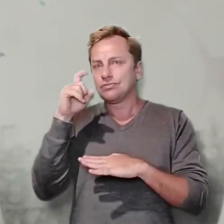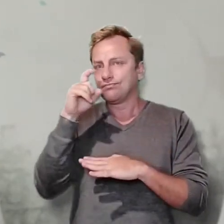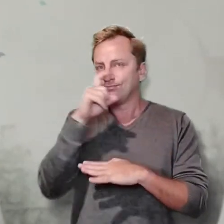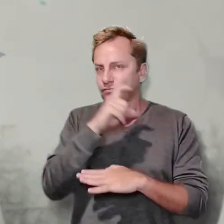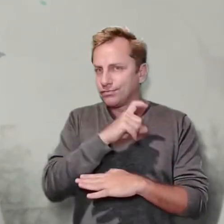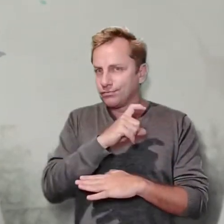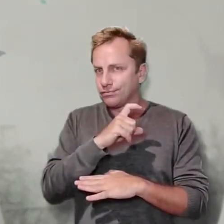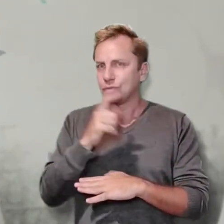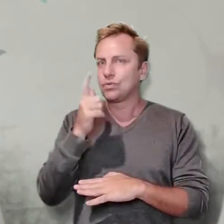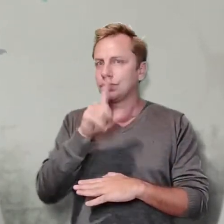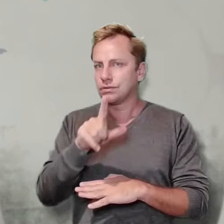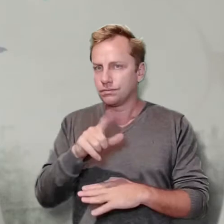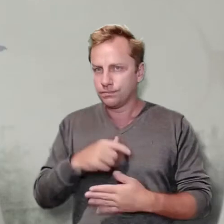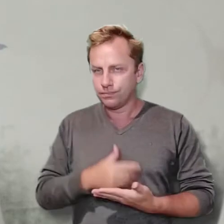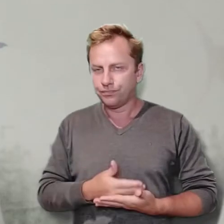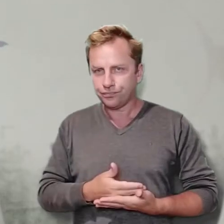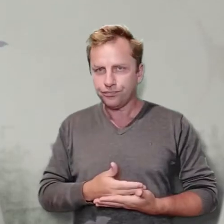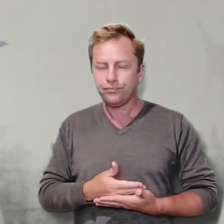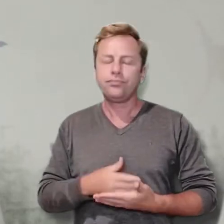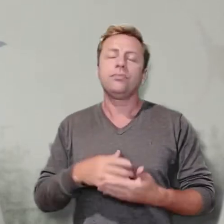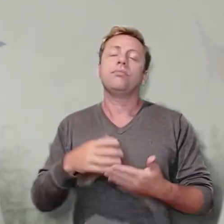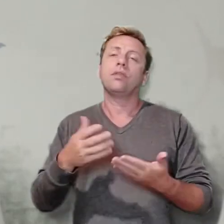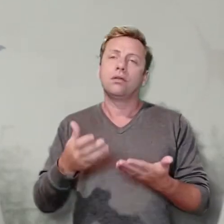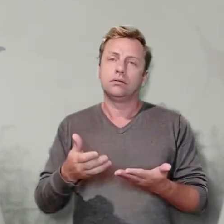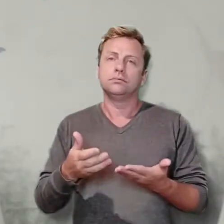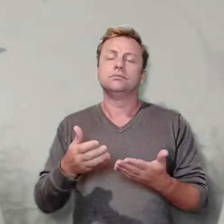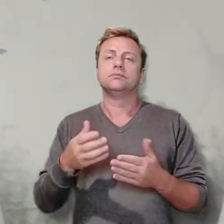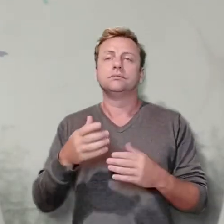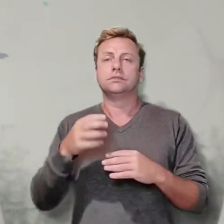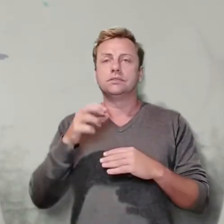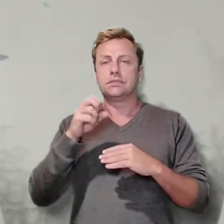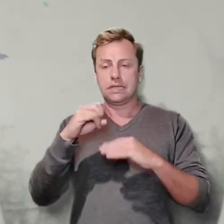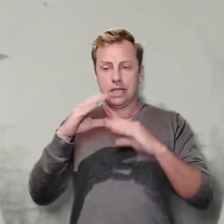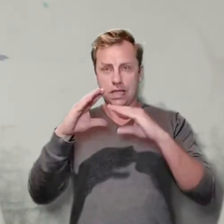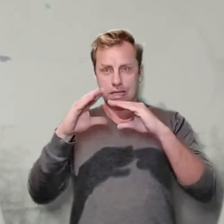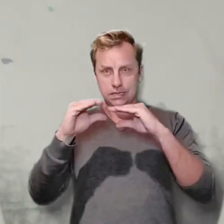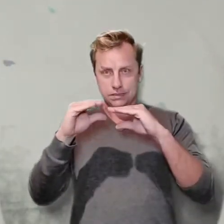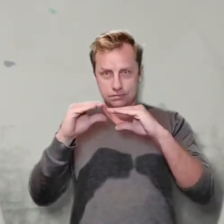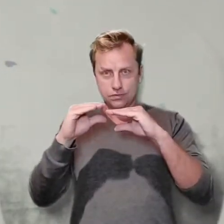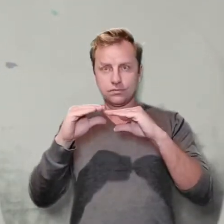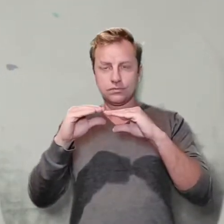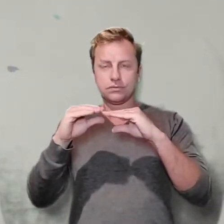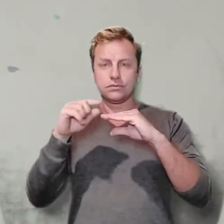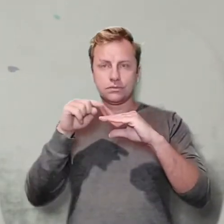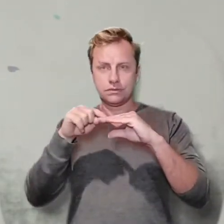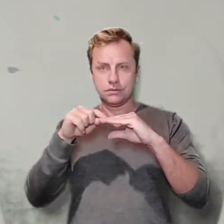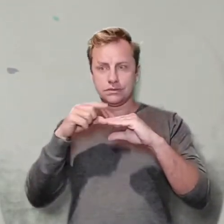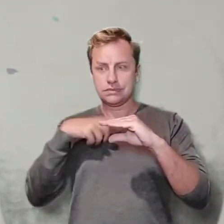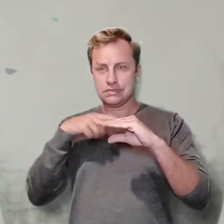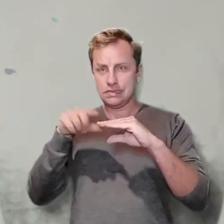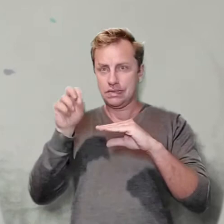mais difícil da gente fazer. E isso, com uma esponja